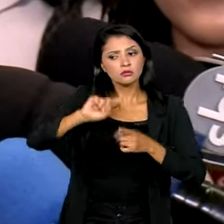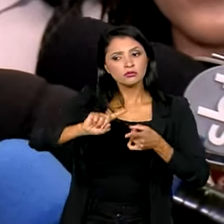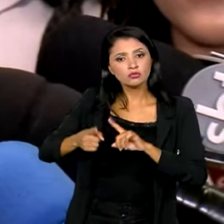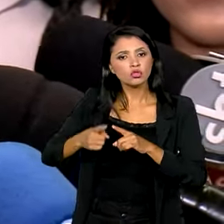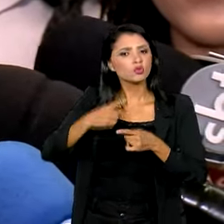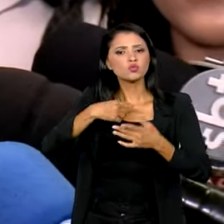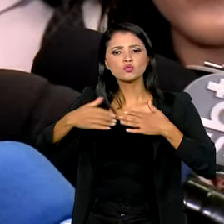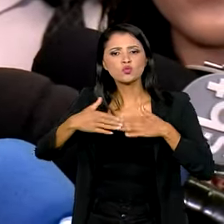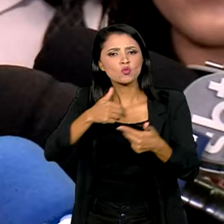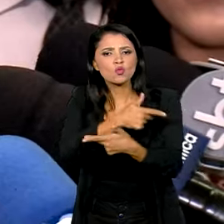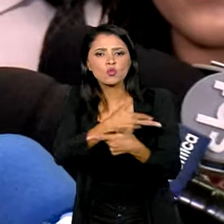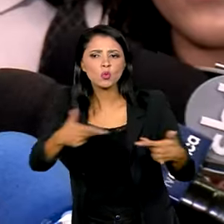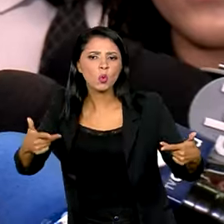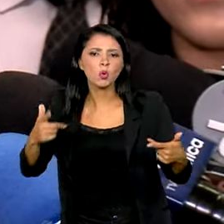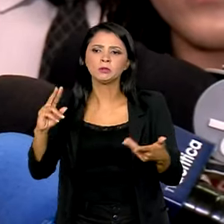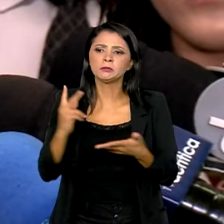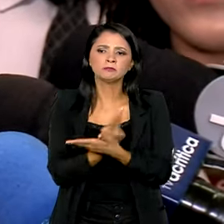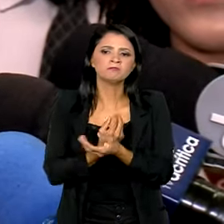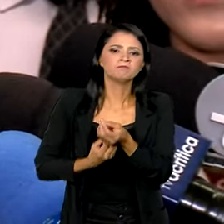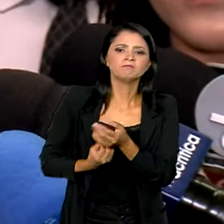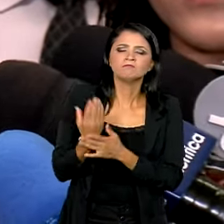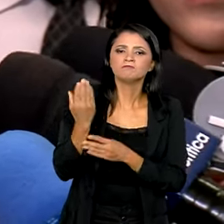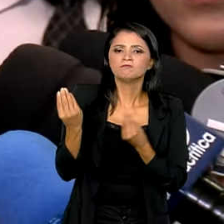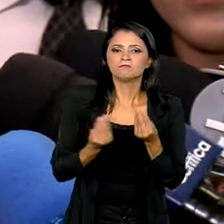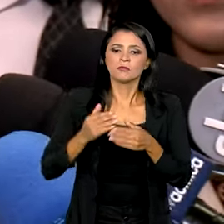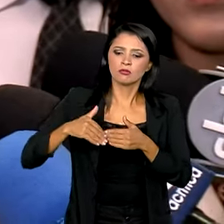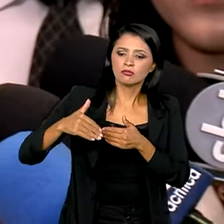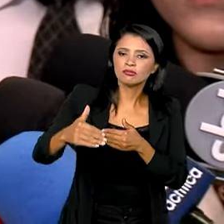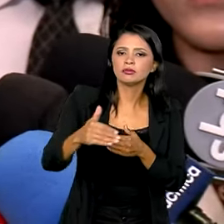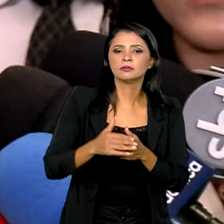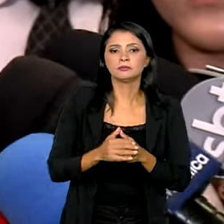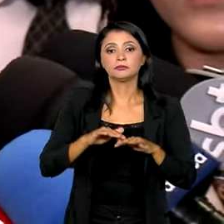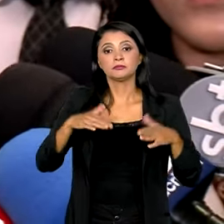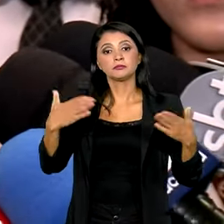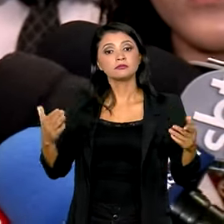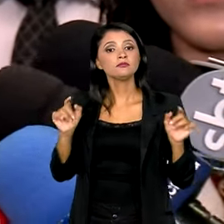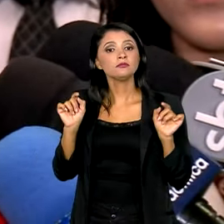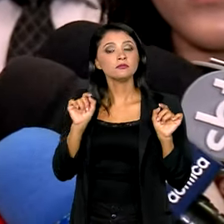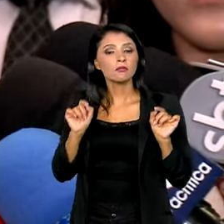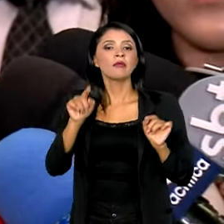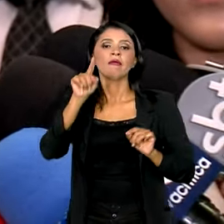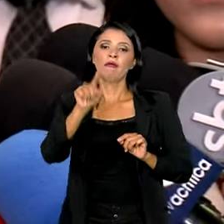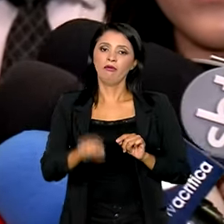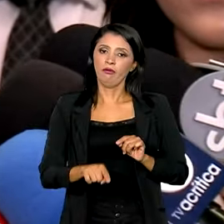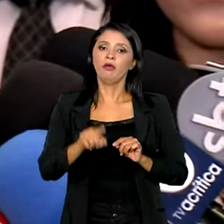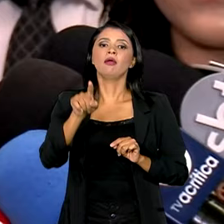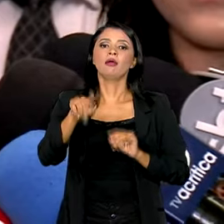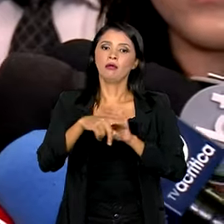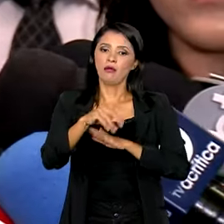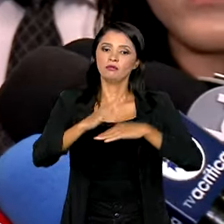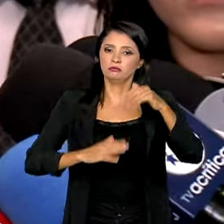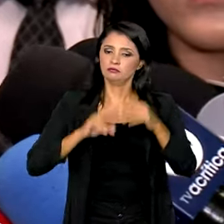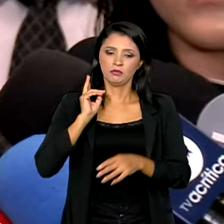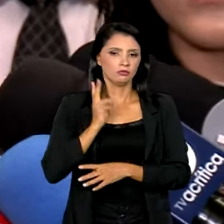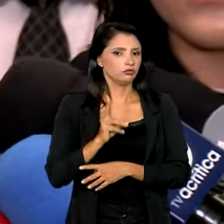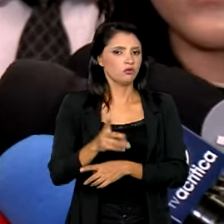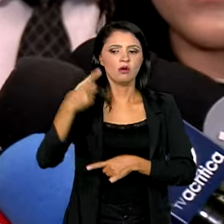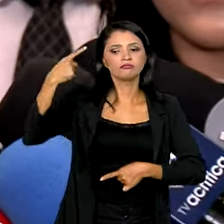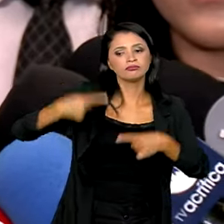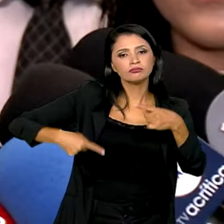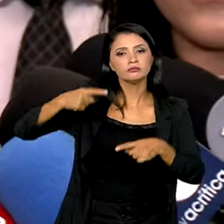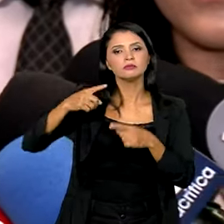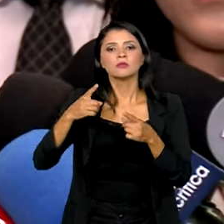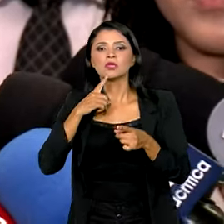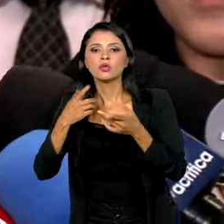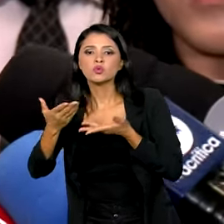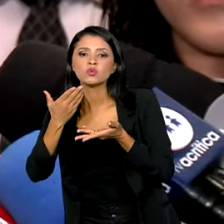qualquer equação eventual que surja daqui para frente. Então, ou seja, será uma prática permanente de